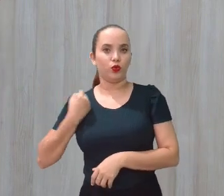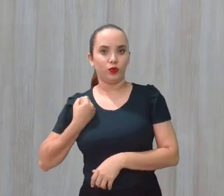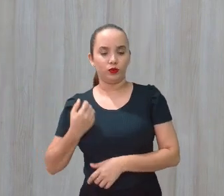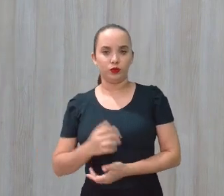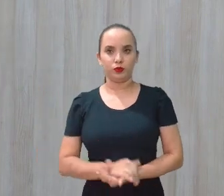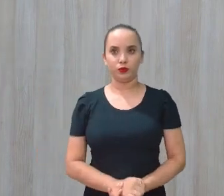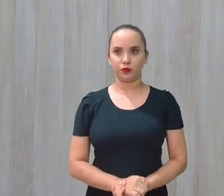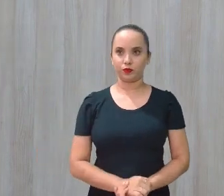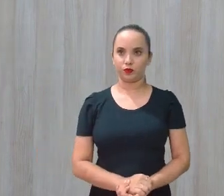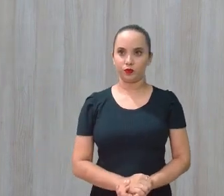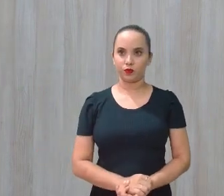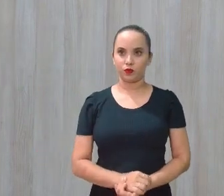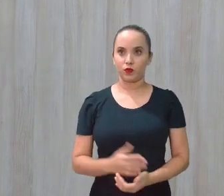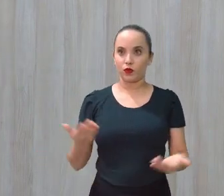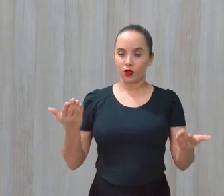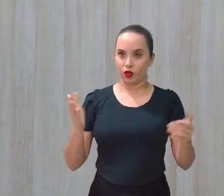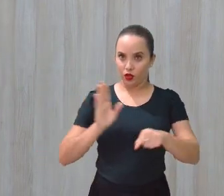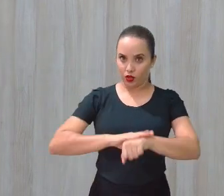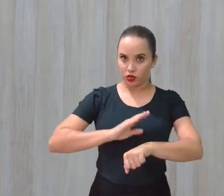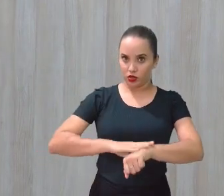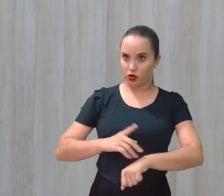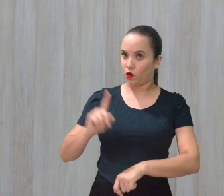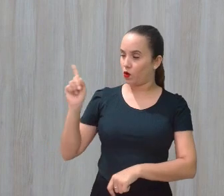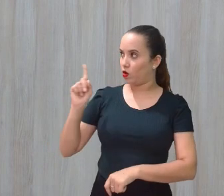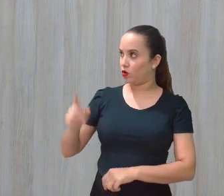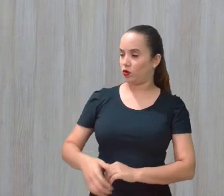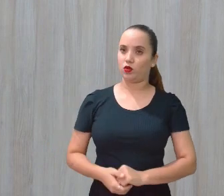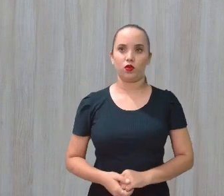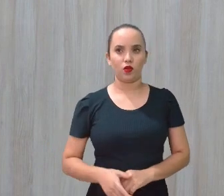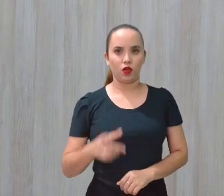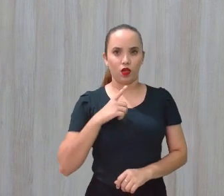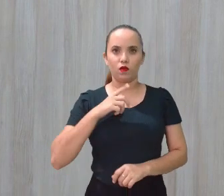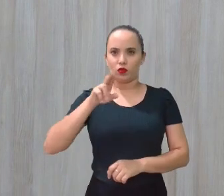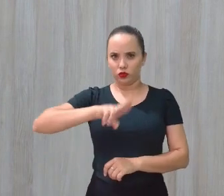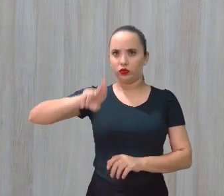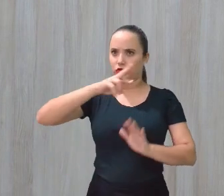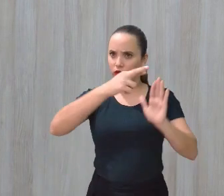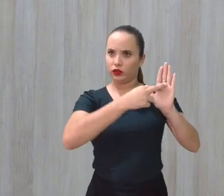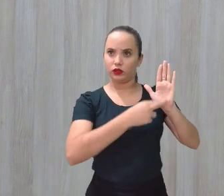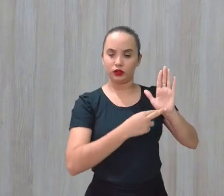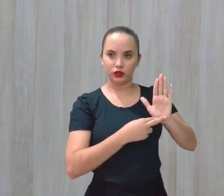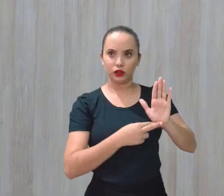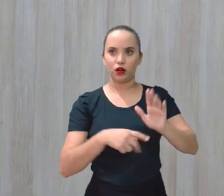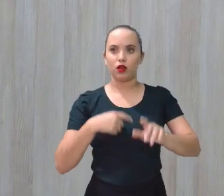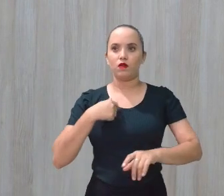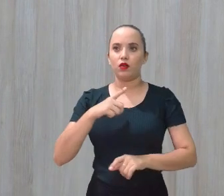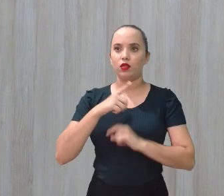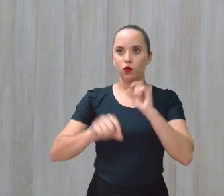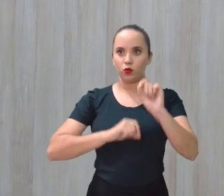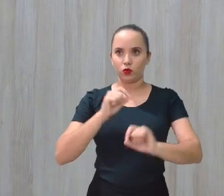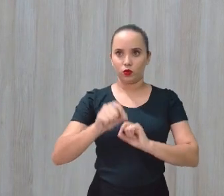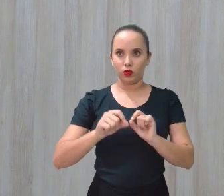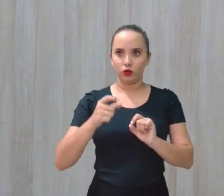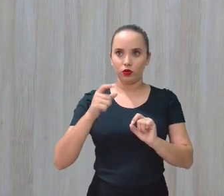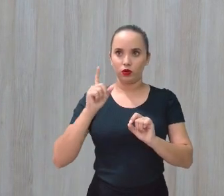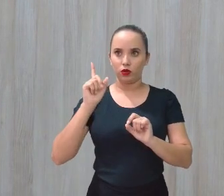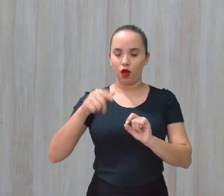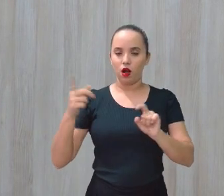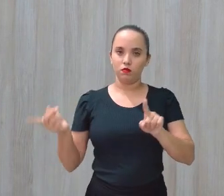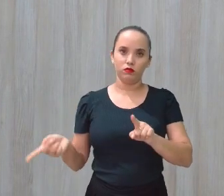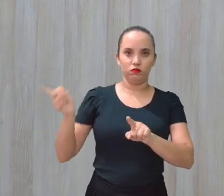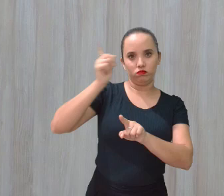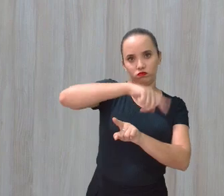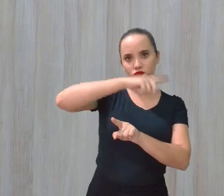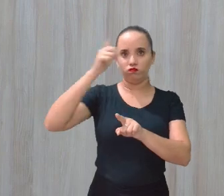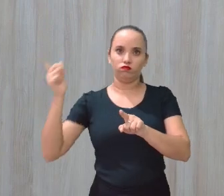a gente vai ficar o seguinte, observa que eu vou usar aquela regra e o que vai resultar aí é simplesmente essa passagem que eu